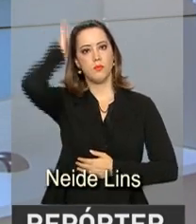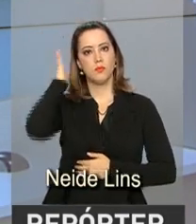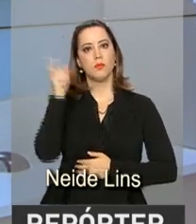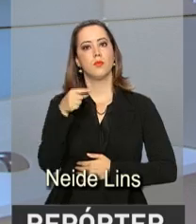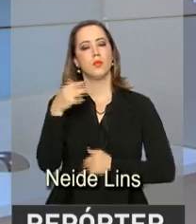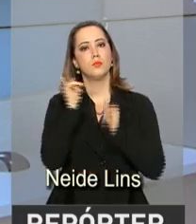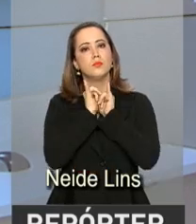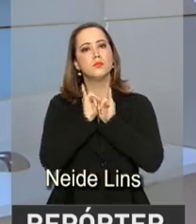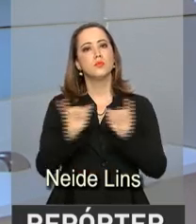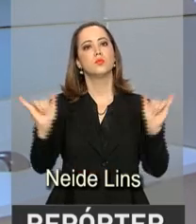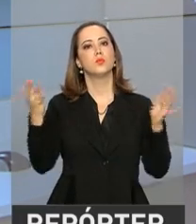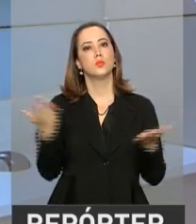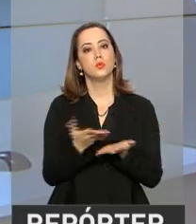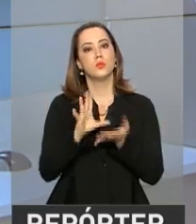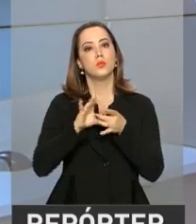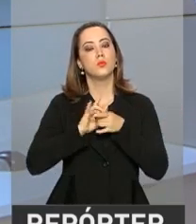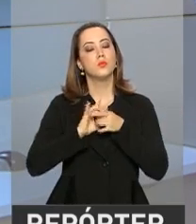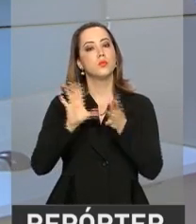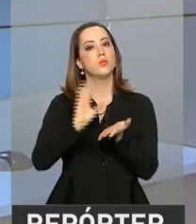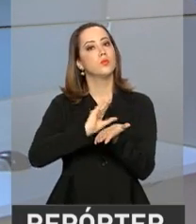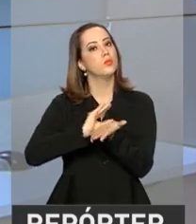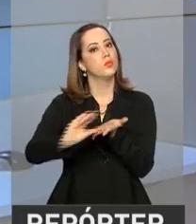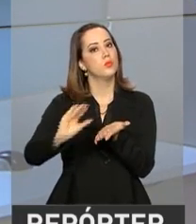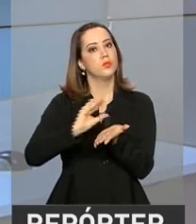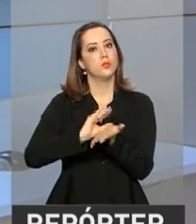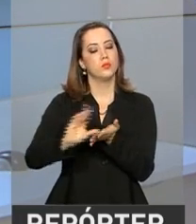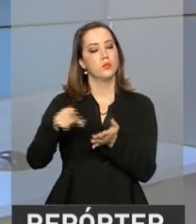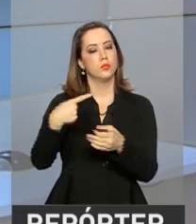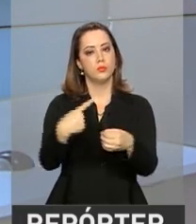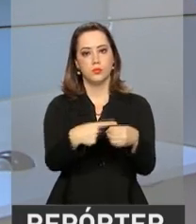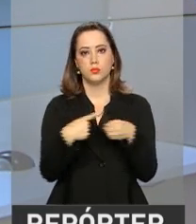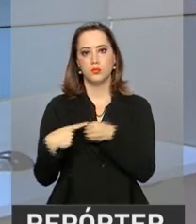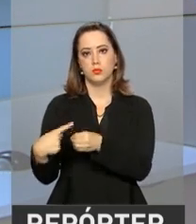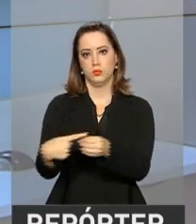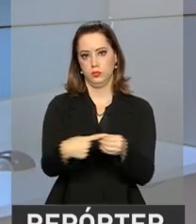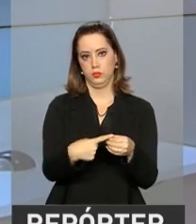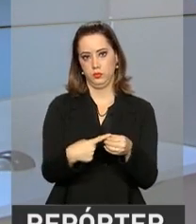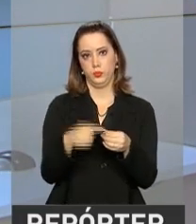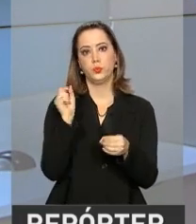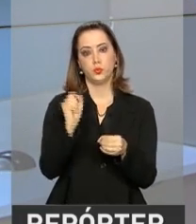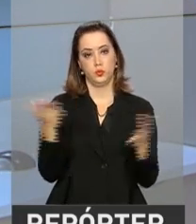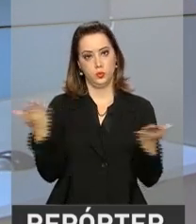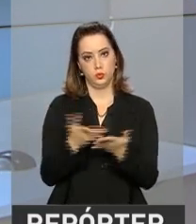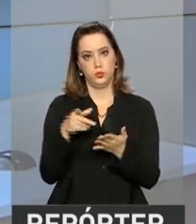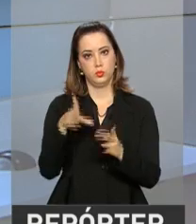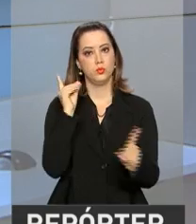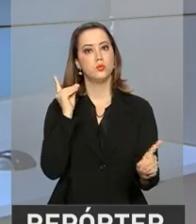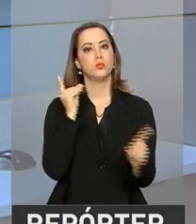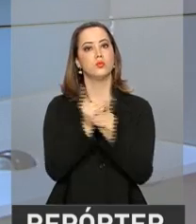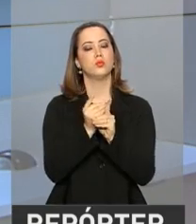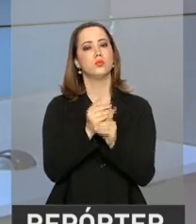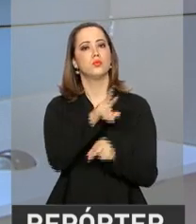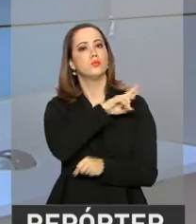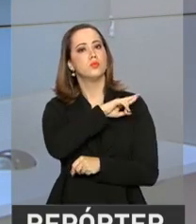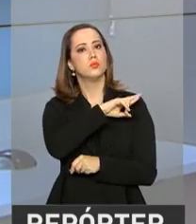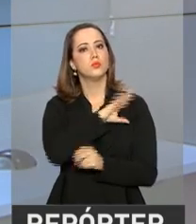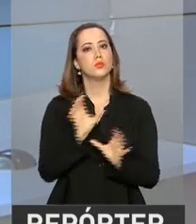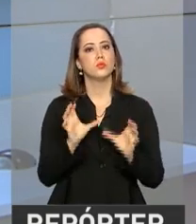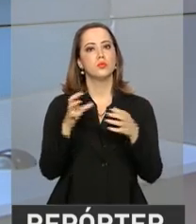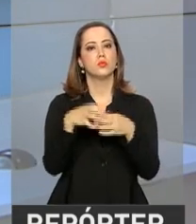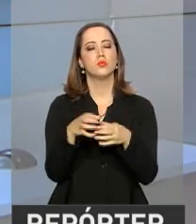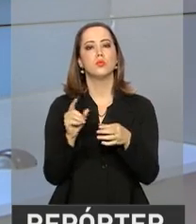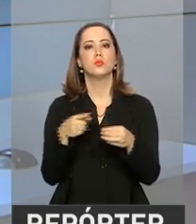exercício Michel Temer anunciou a liberação de recursos aos municípios ele se encontrou hoje com representantes do movimento